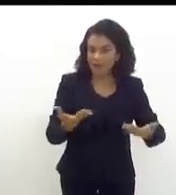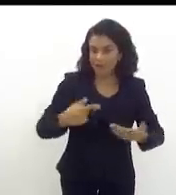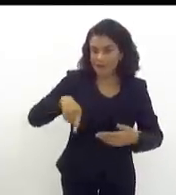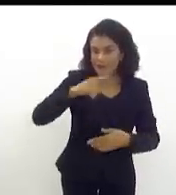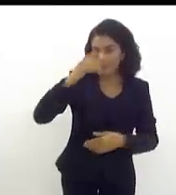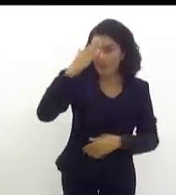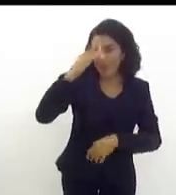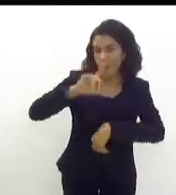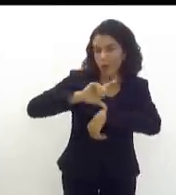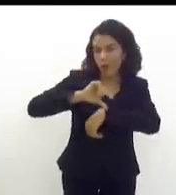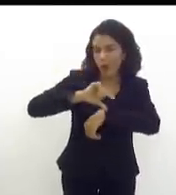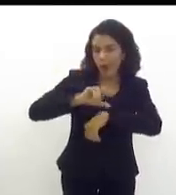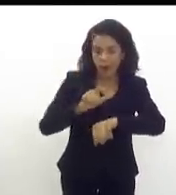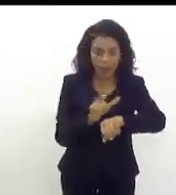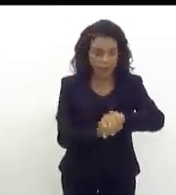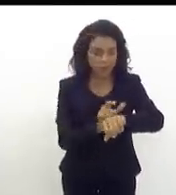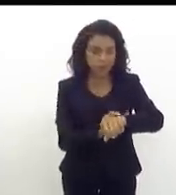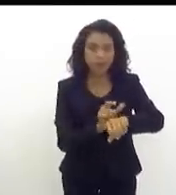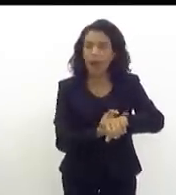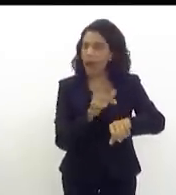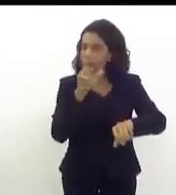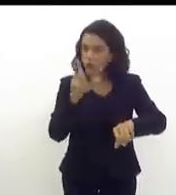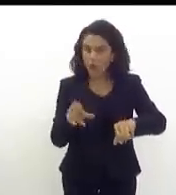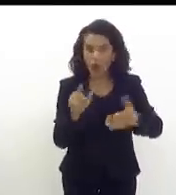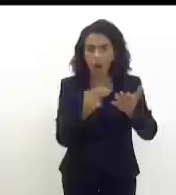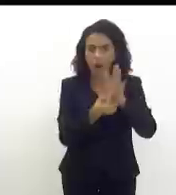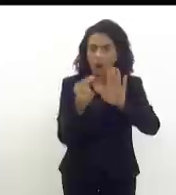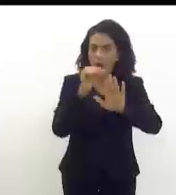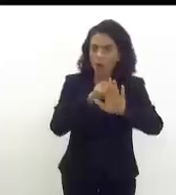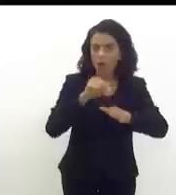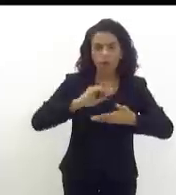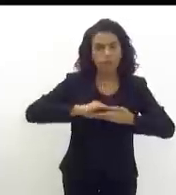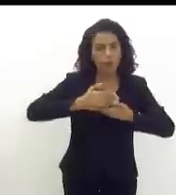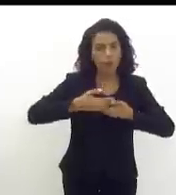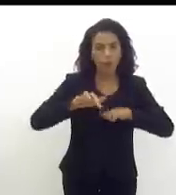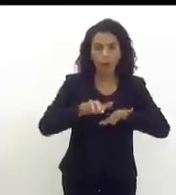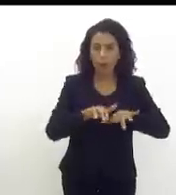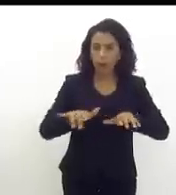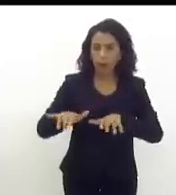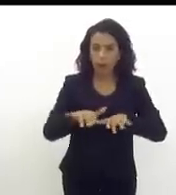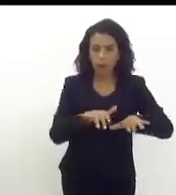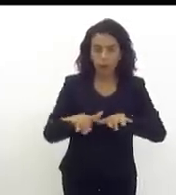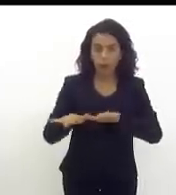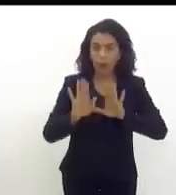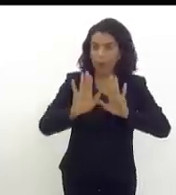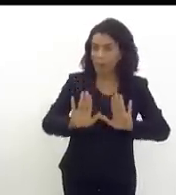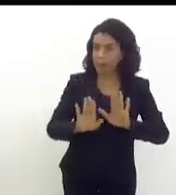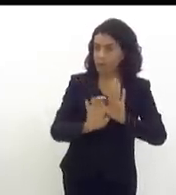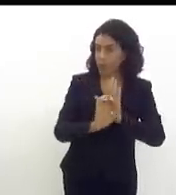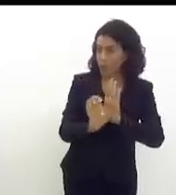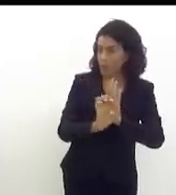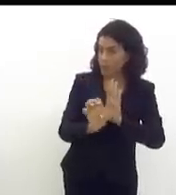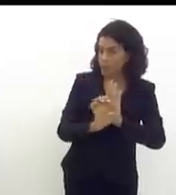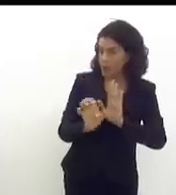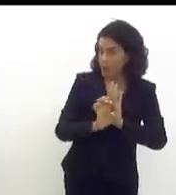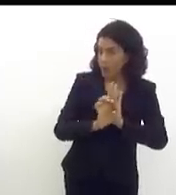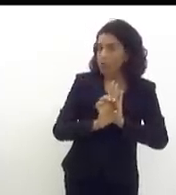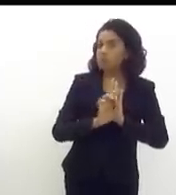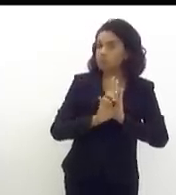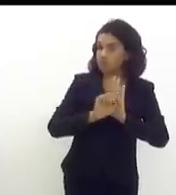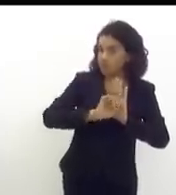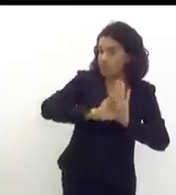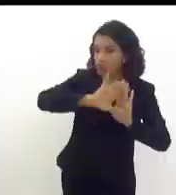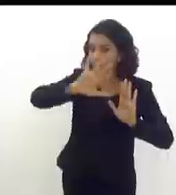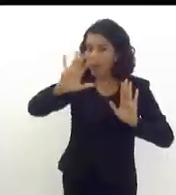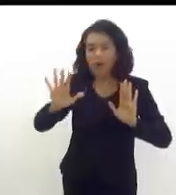se torna praticamente um computador e no edital rezava que